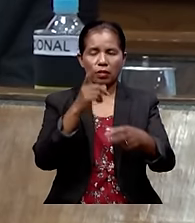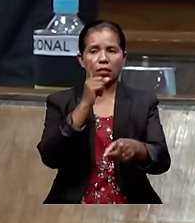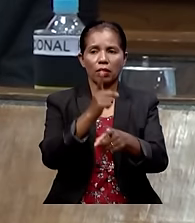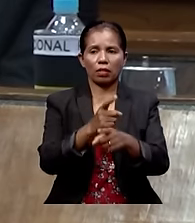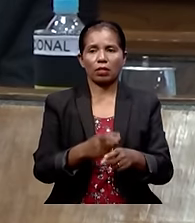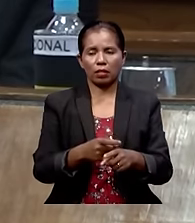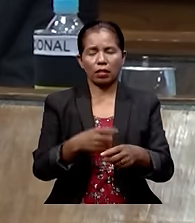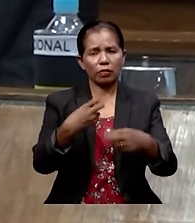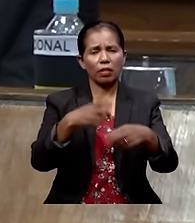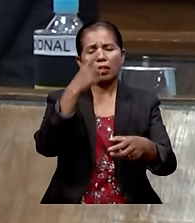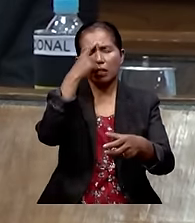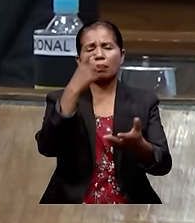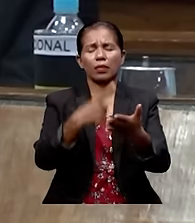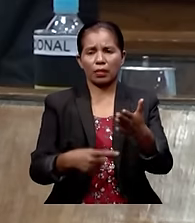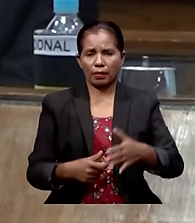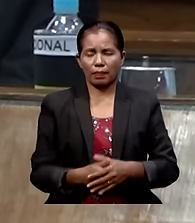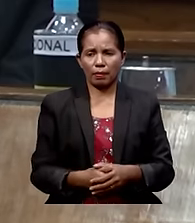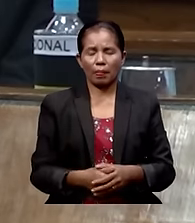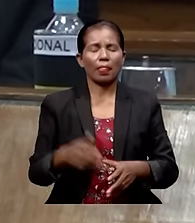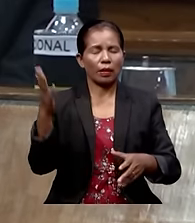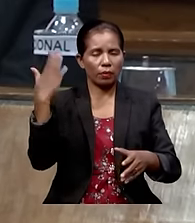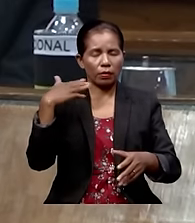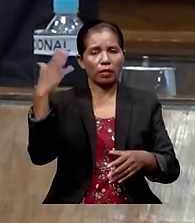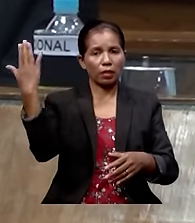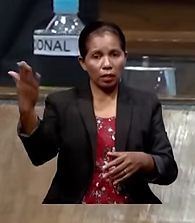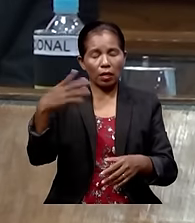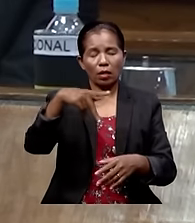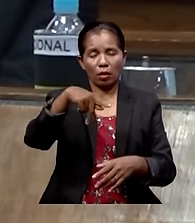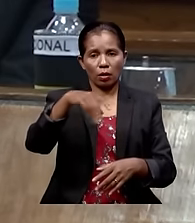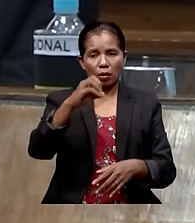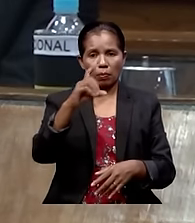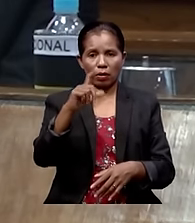Susar tam saída também é único ia Polândia ia